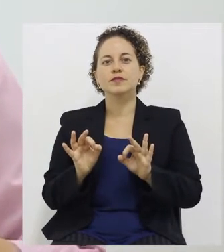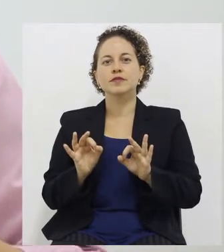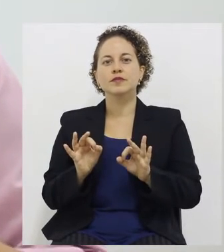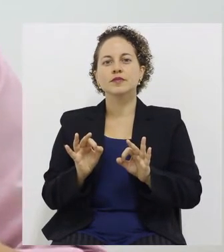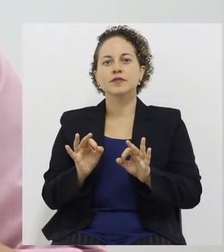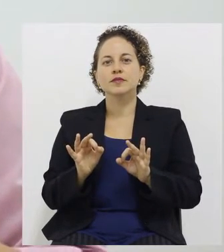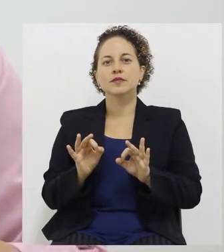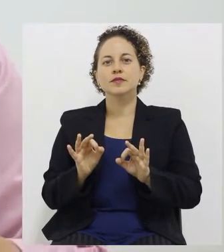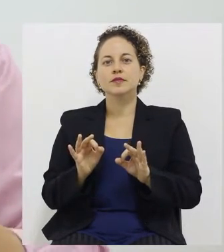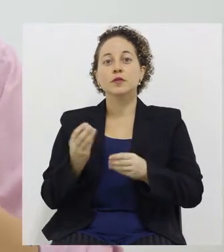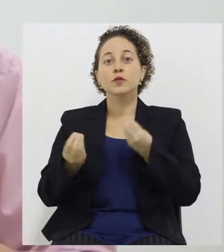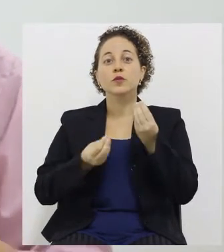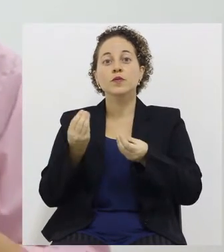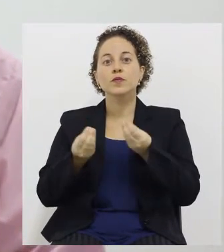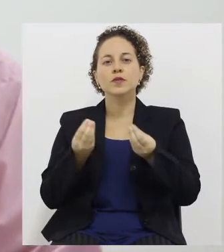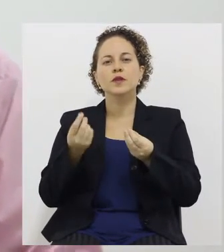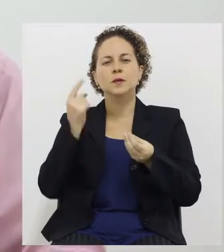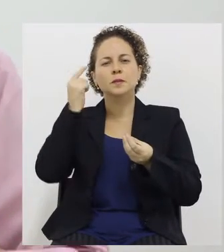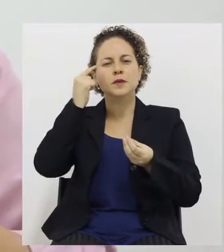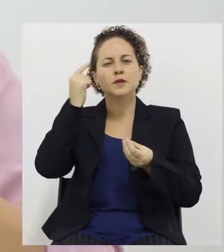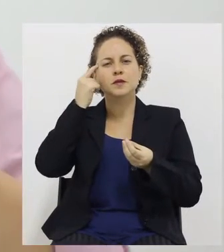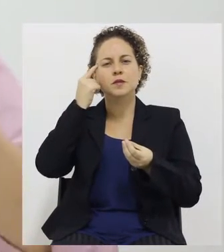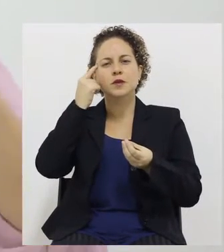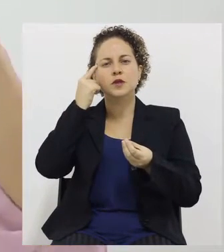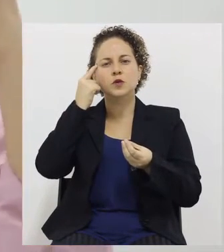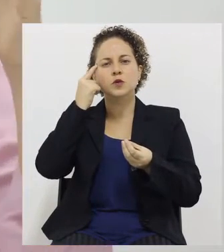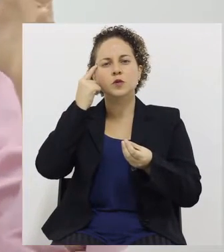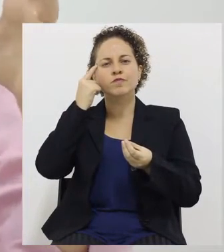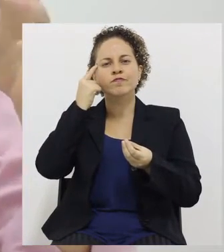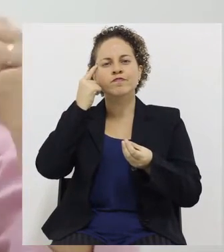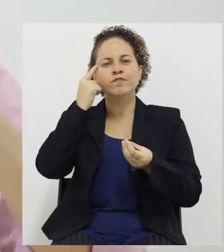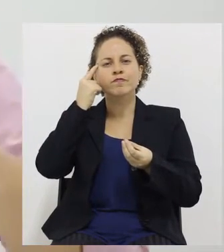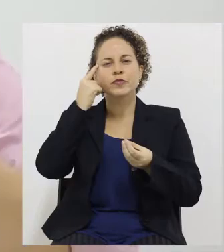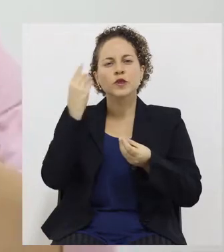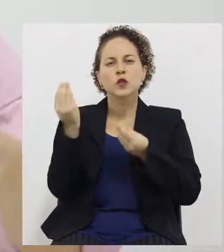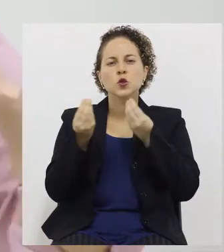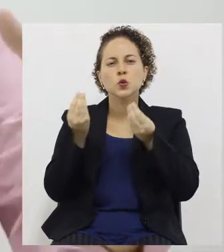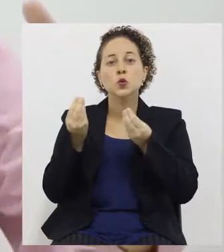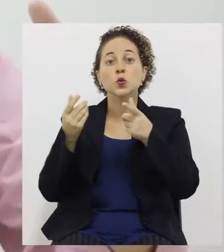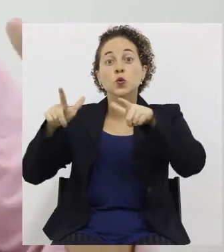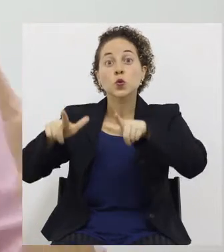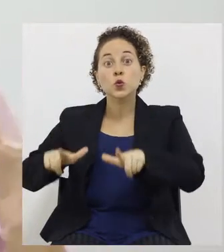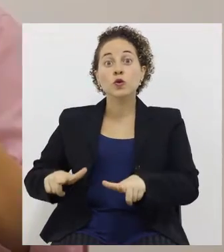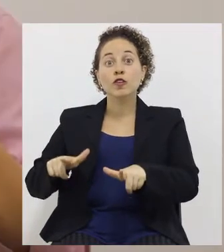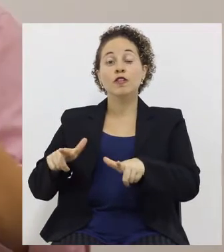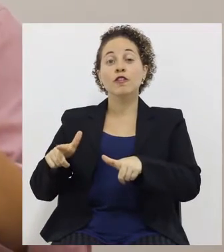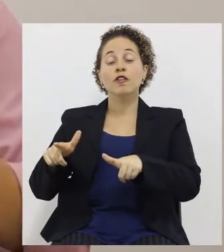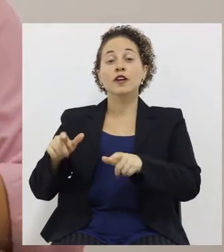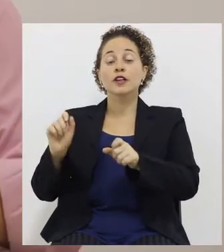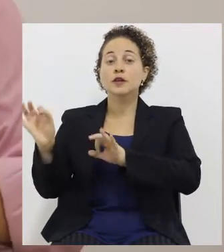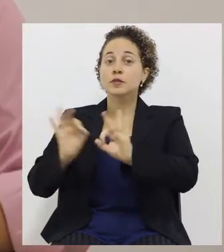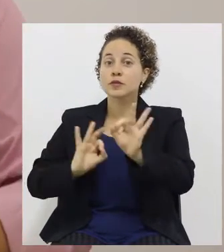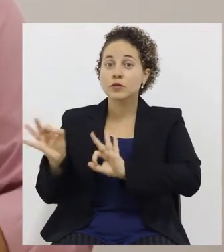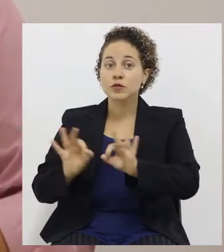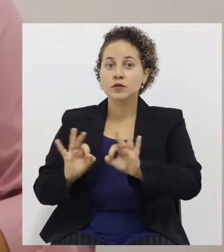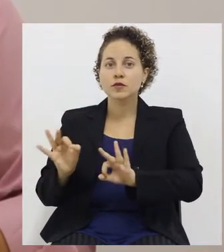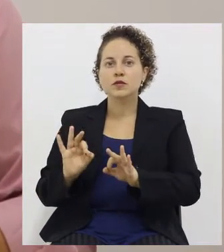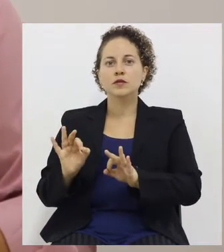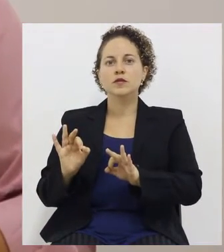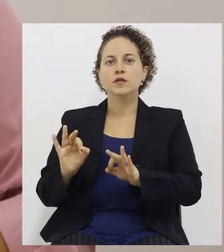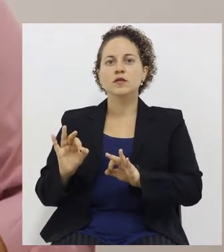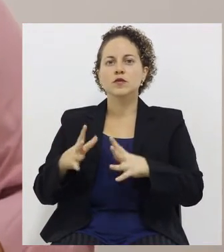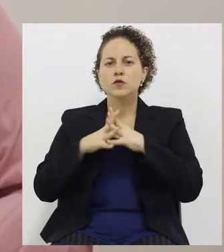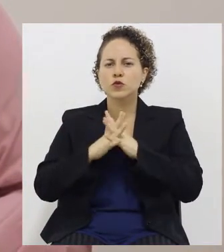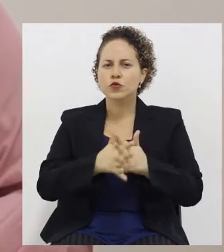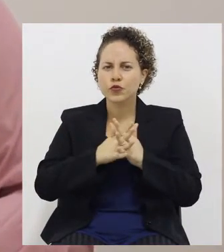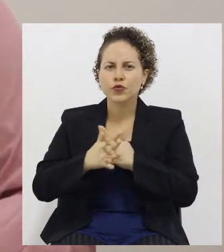que construir, para começar essa situação, construir um mapa do que é o cenário que a gente tem que trabalhar. Nos conflitos nas